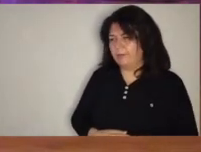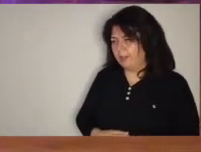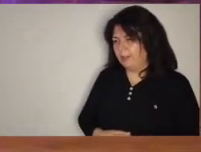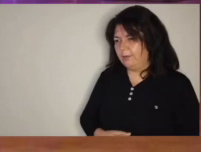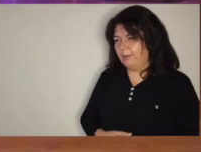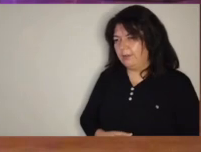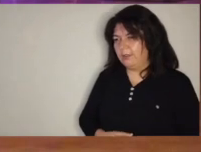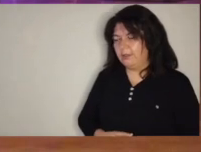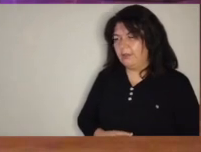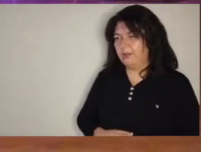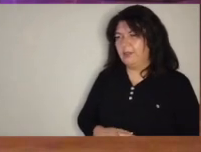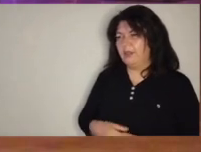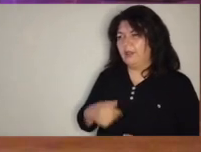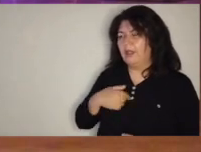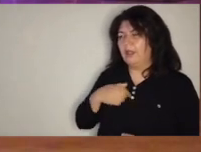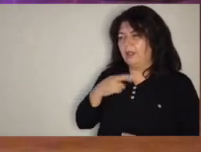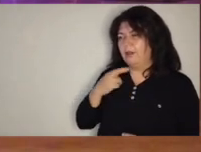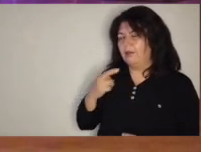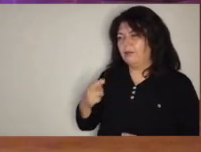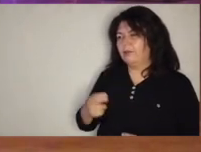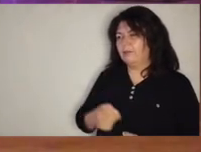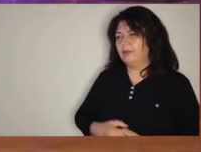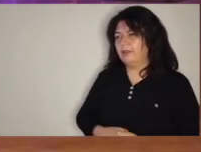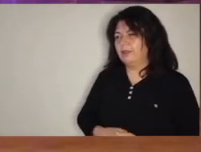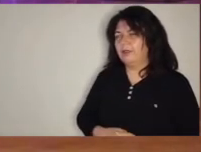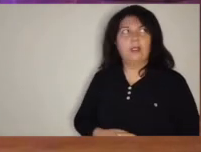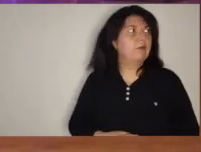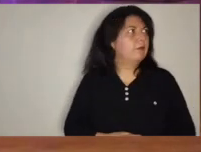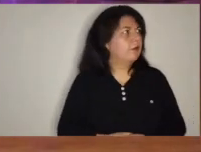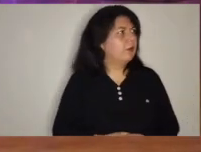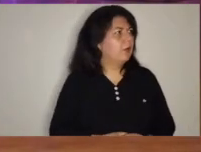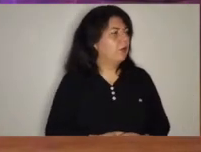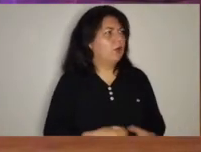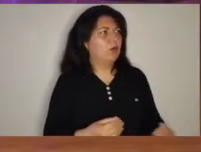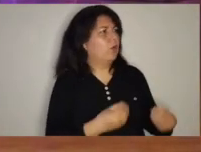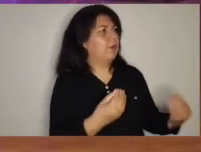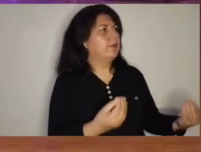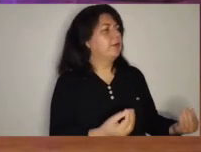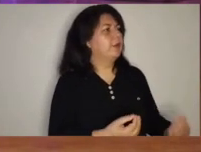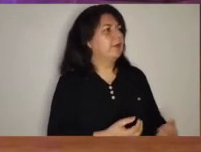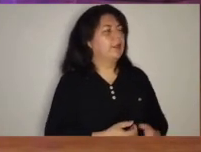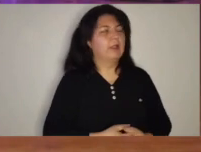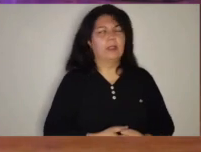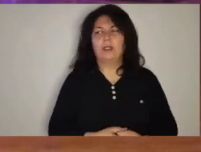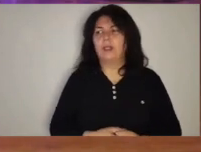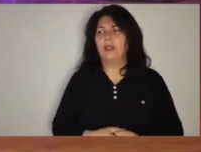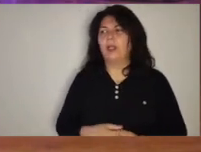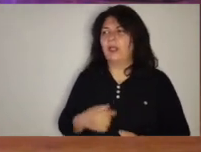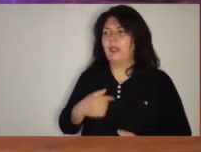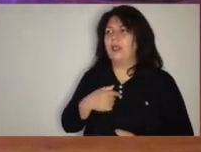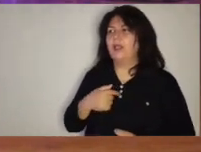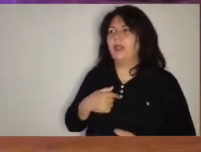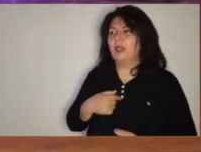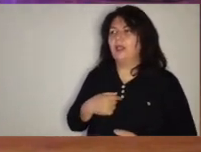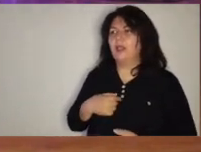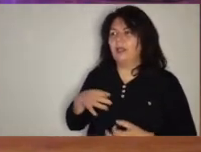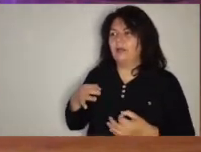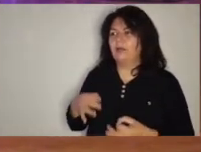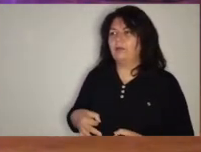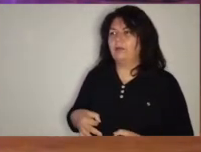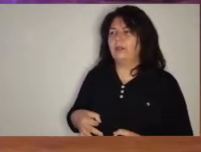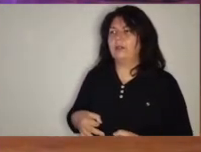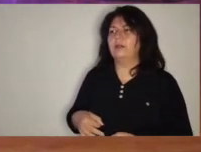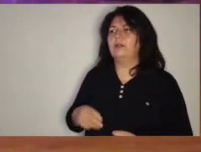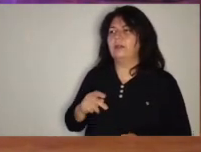estava resolvido. E quando eu liguei para o rapaz que colocou o dedo no meu nariz, eu falei: está resolvido.